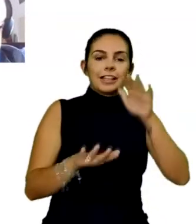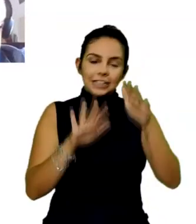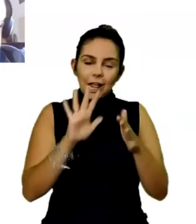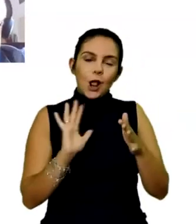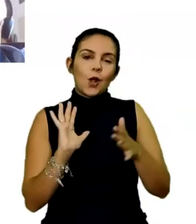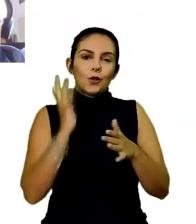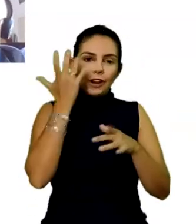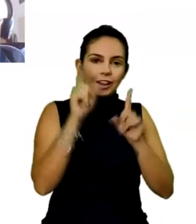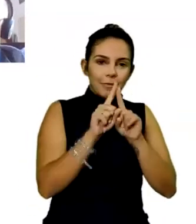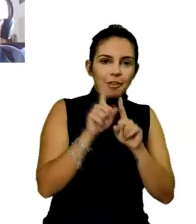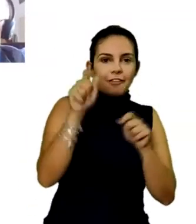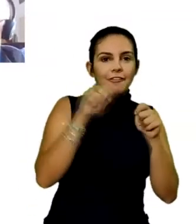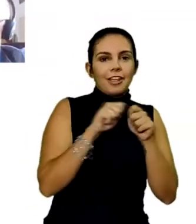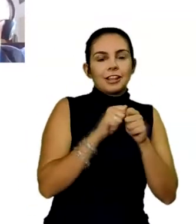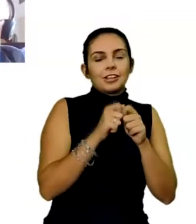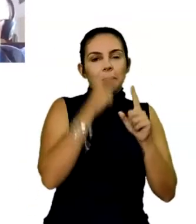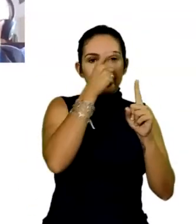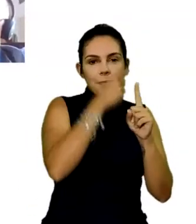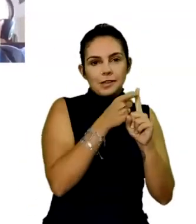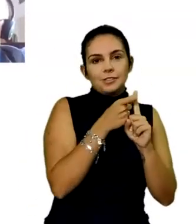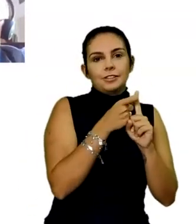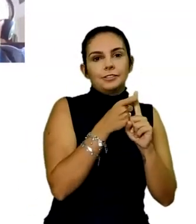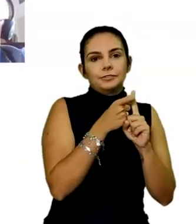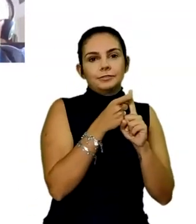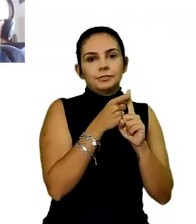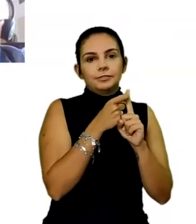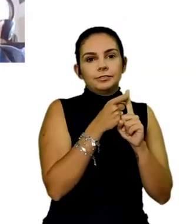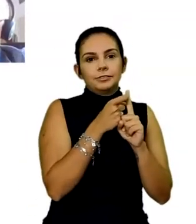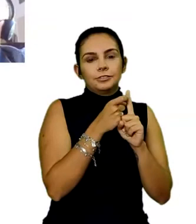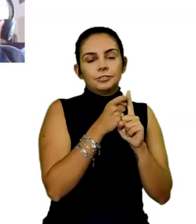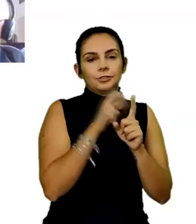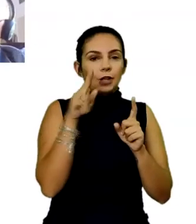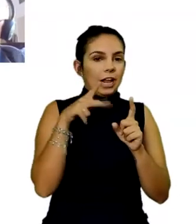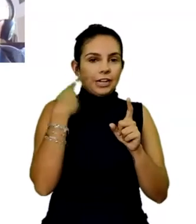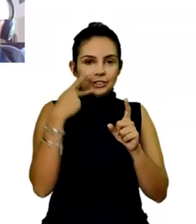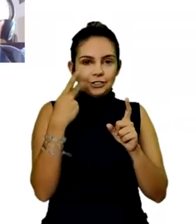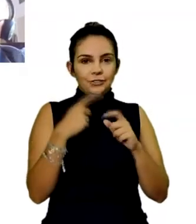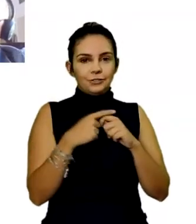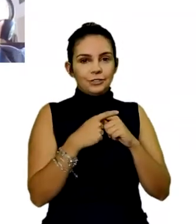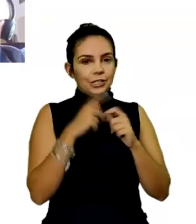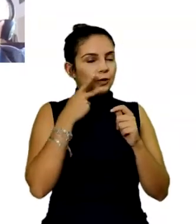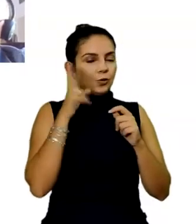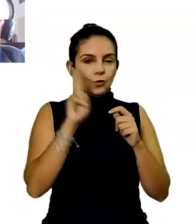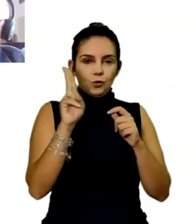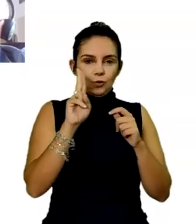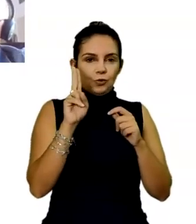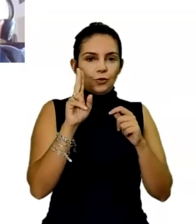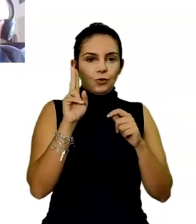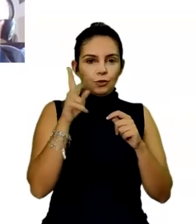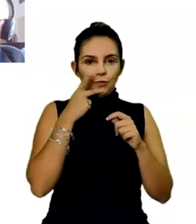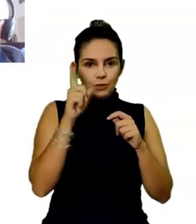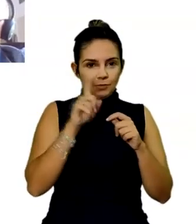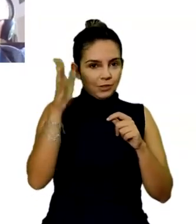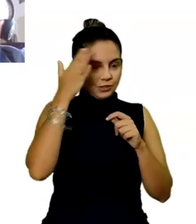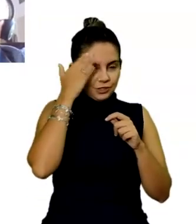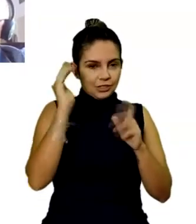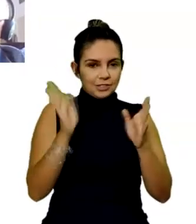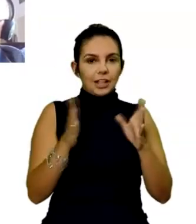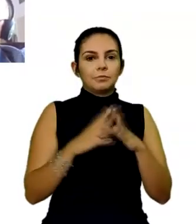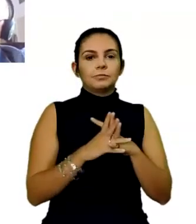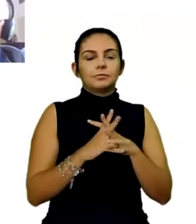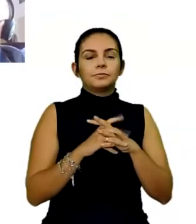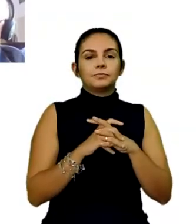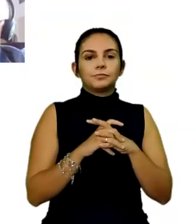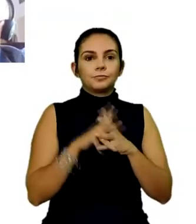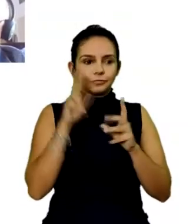acontece dele fazer o personagem, e eu nunca digo que não de cara, mas ele já sabe.